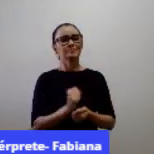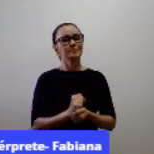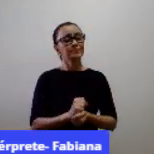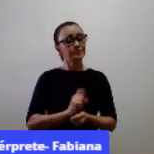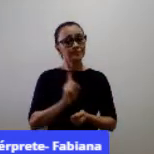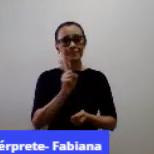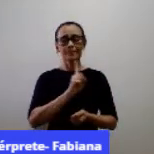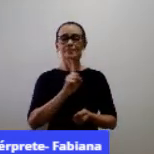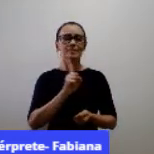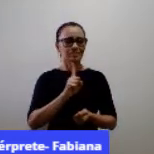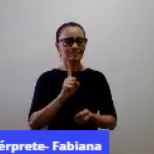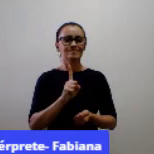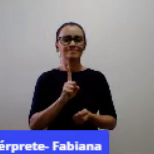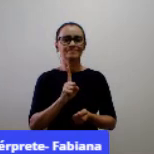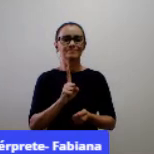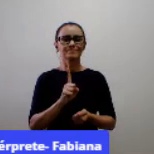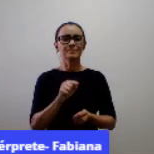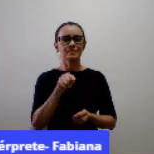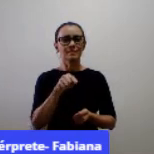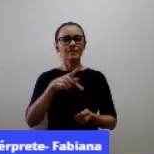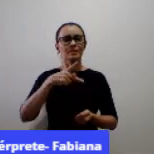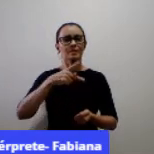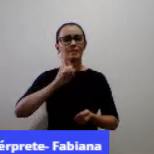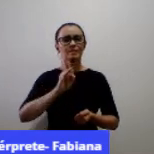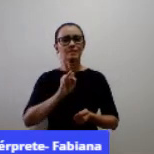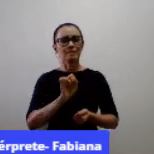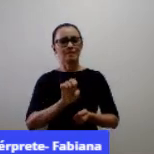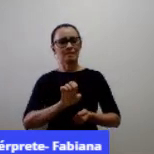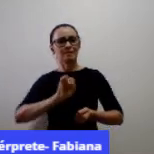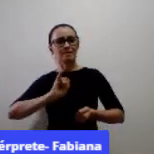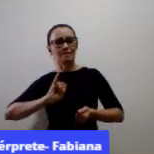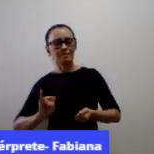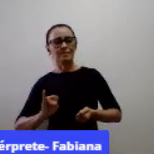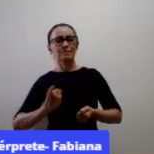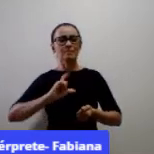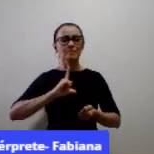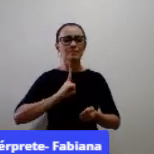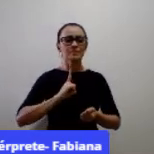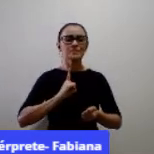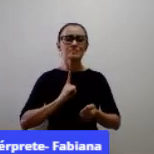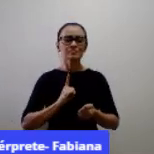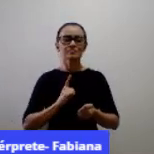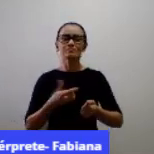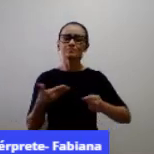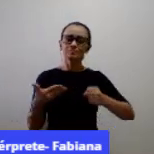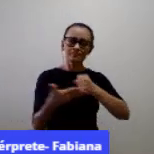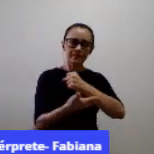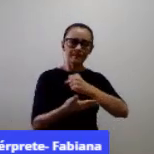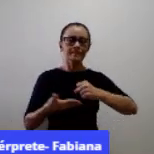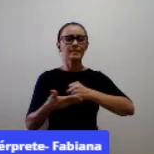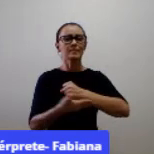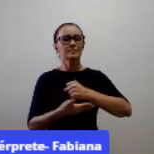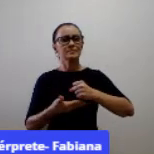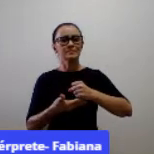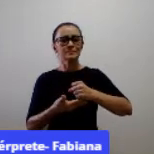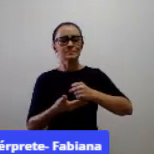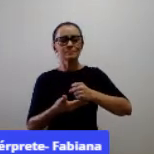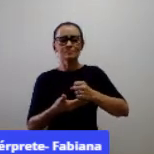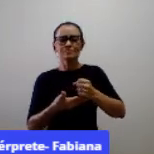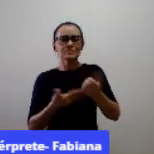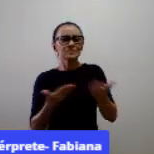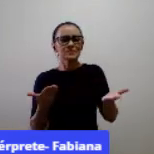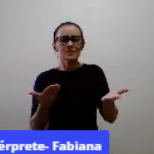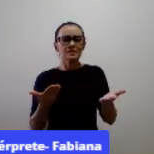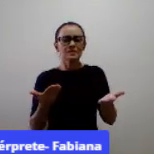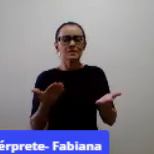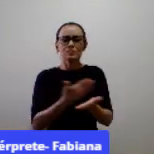PEI, ele teve uma raiz, ele teve uma origem de algum lugar, né? O